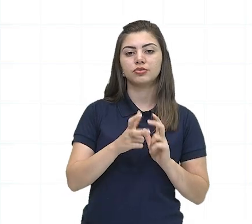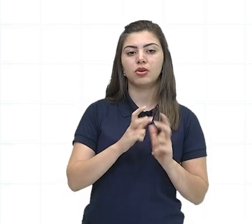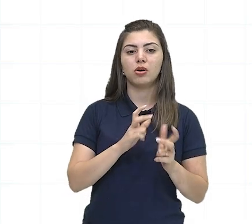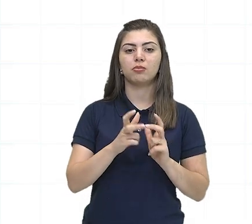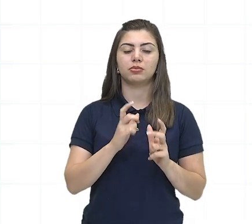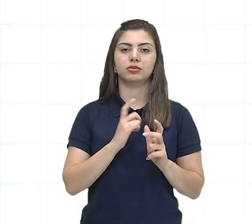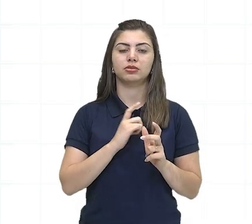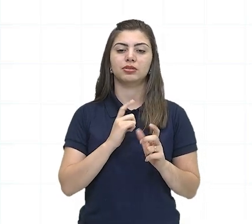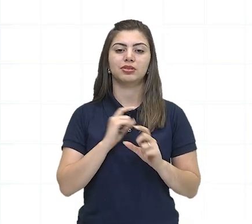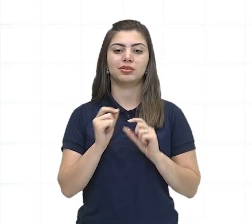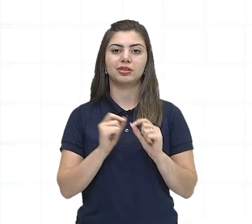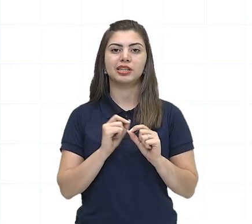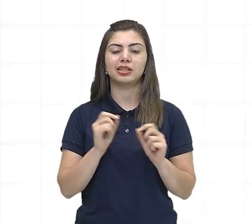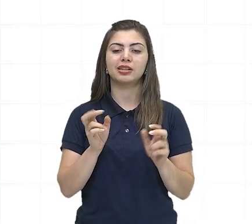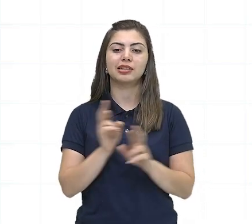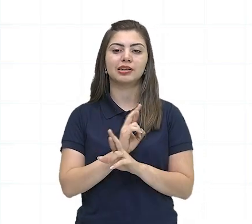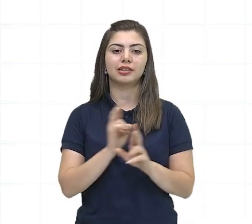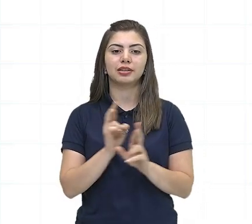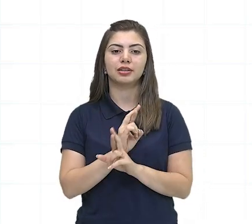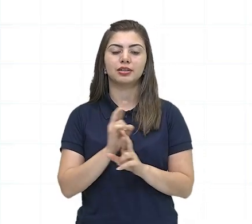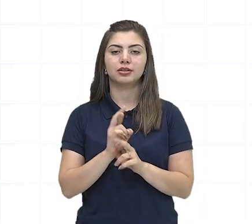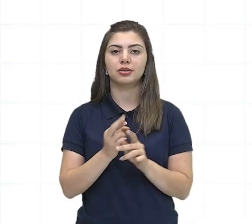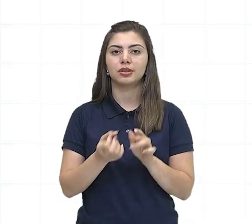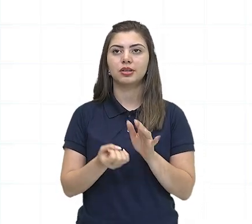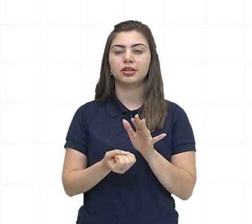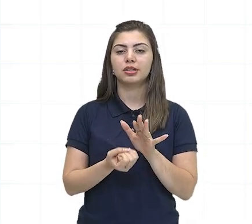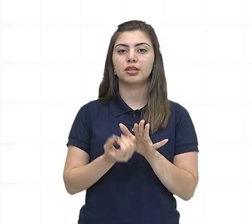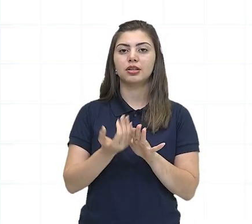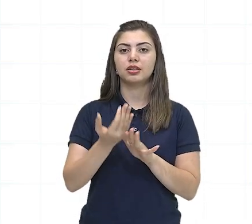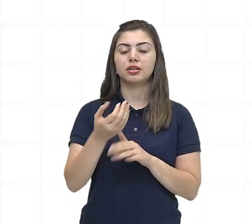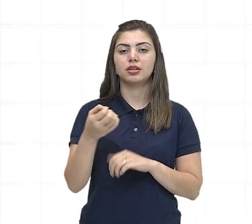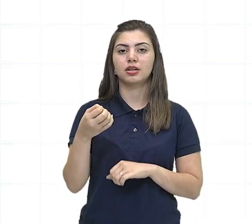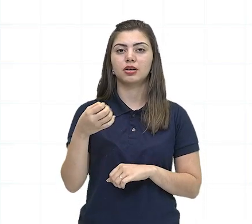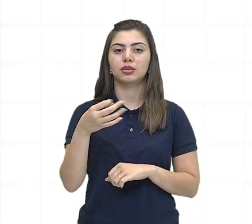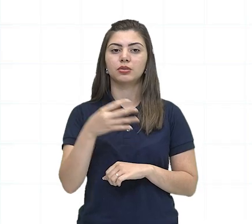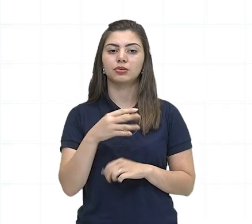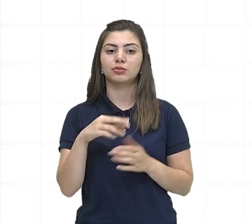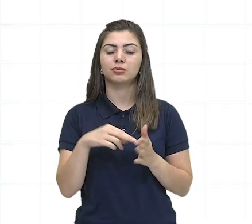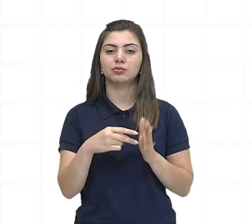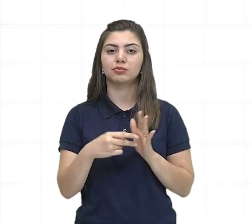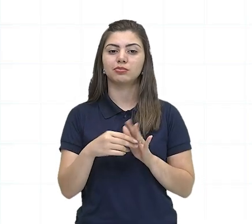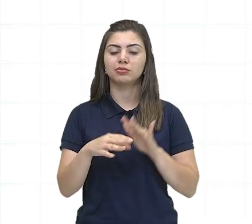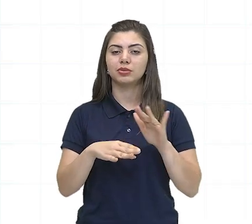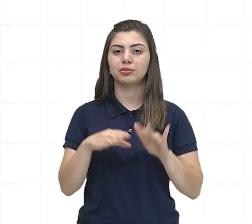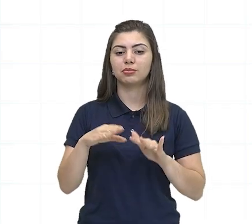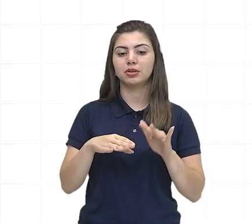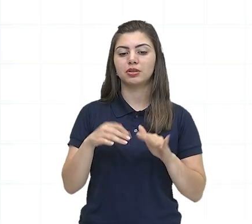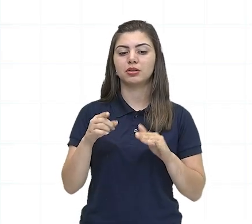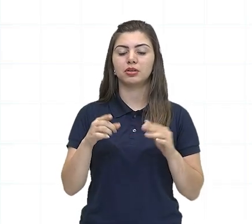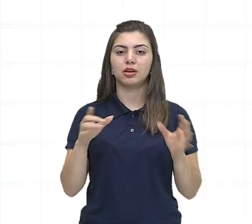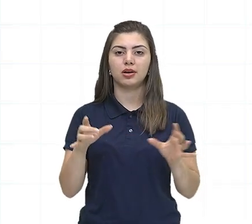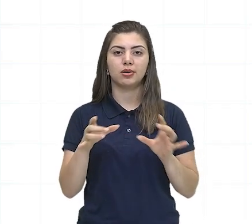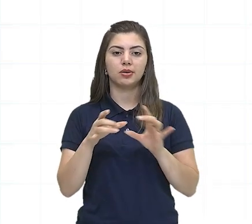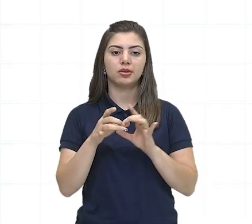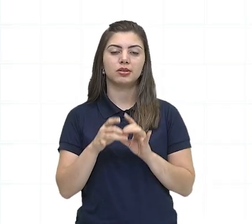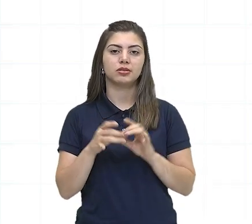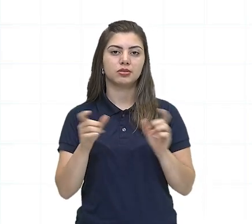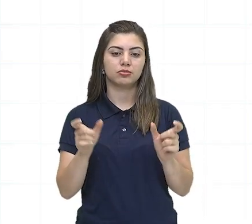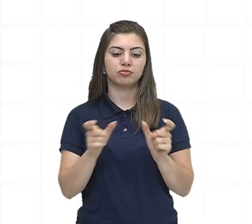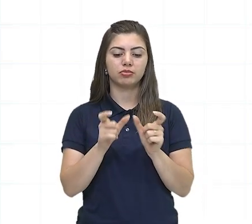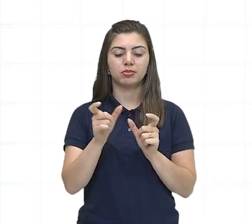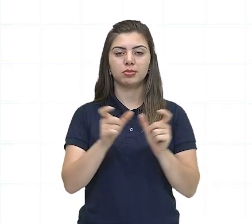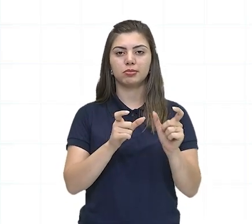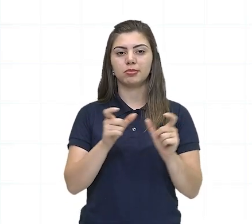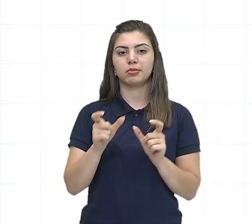se afetam mutuamente e geram novos significados de acordo com as combinações.